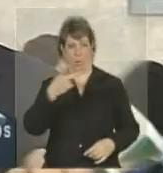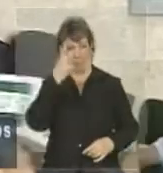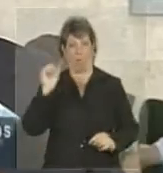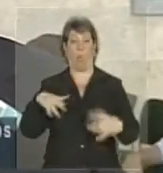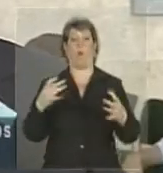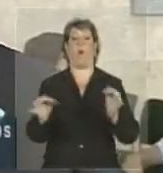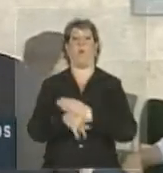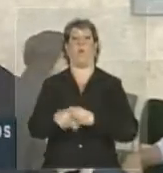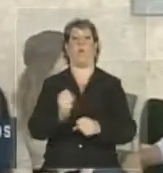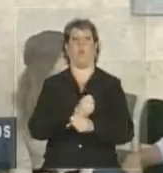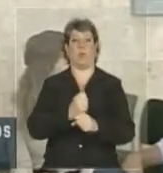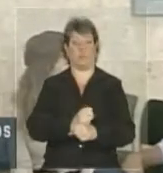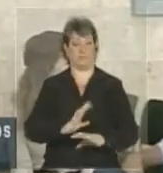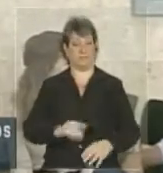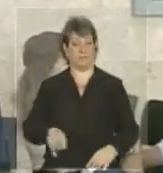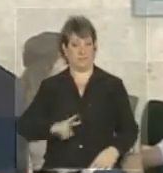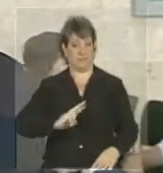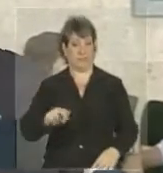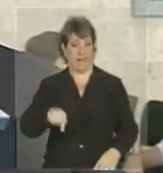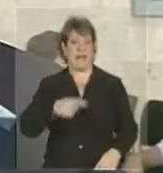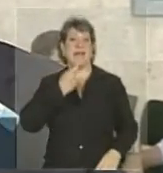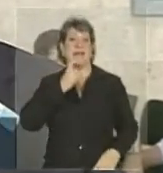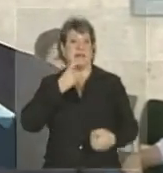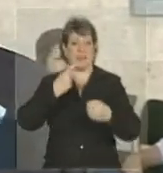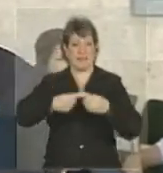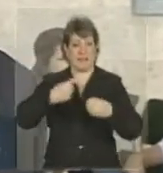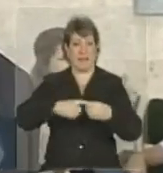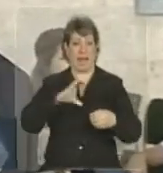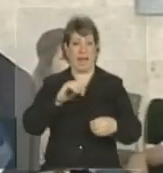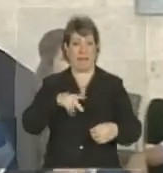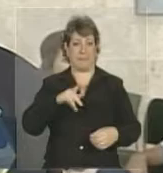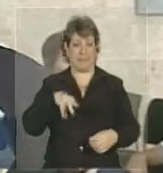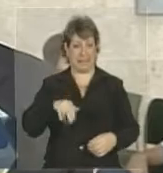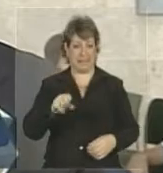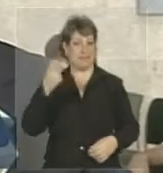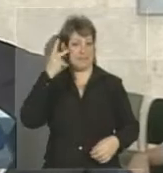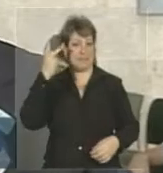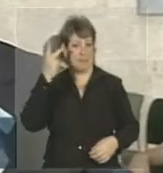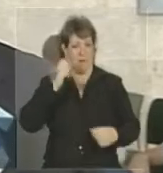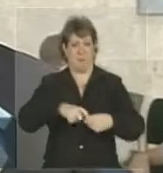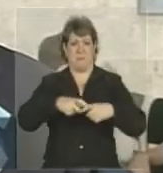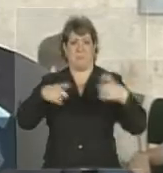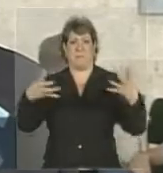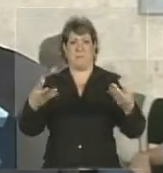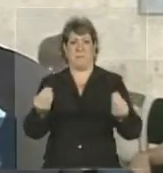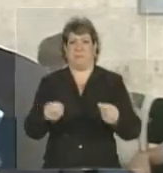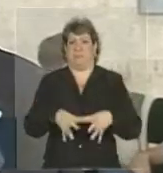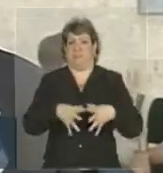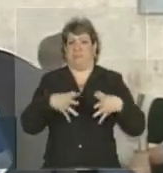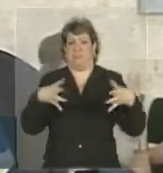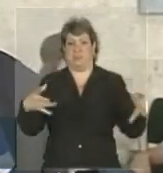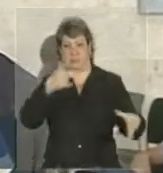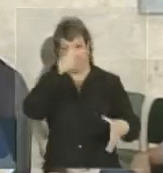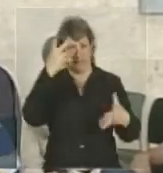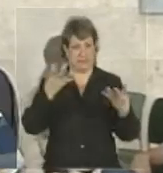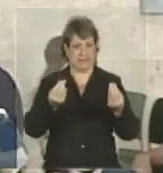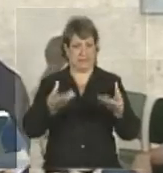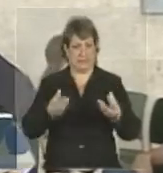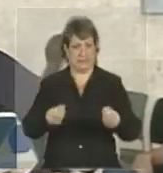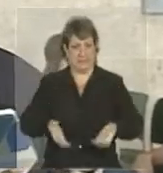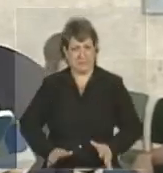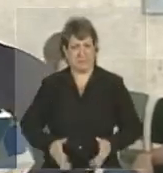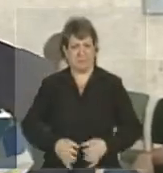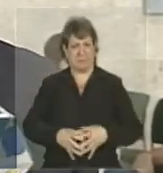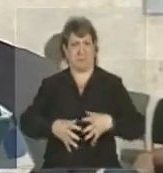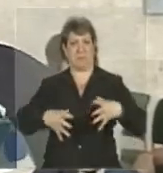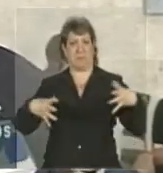concluída? Campinas é uma cidade que cresceu muito e desordenadamente. Campinas não teve um planejamento